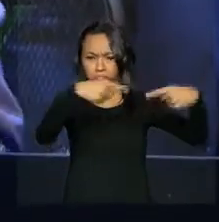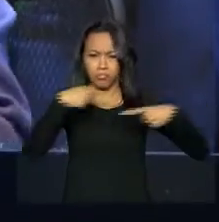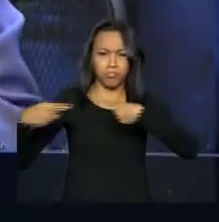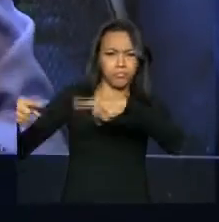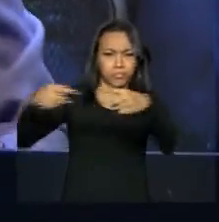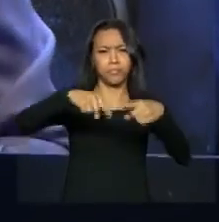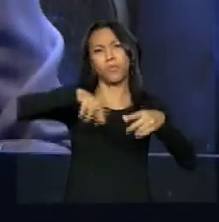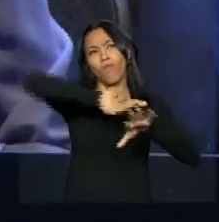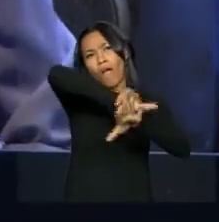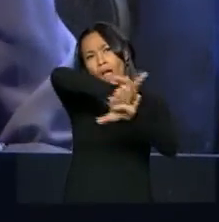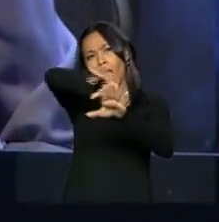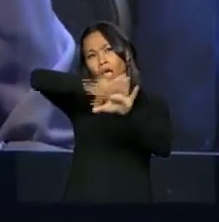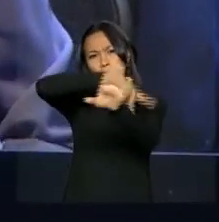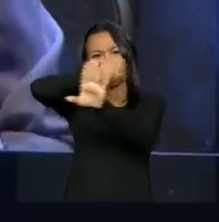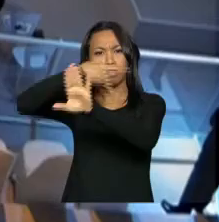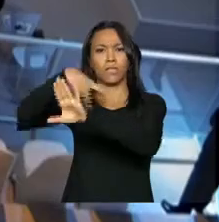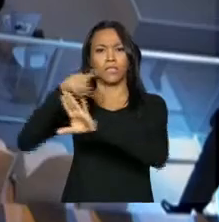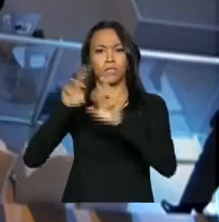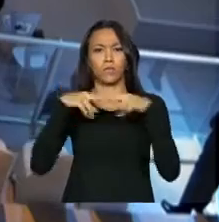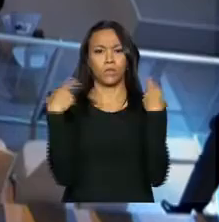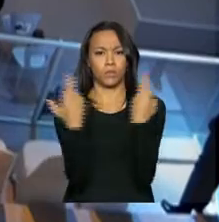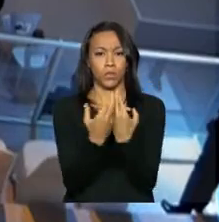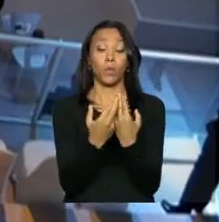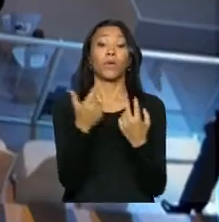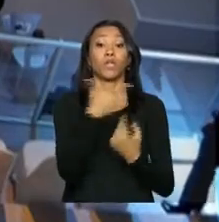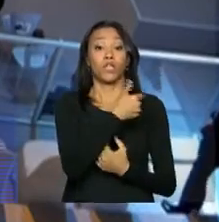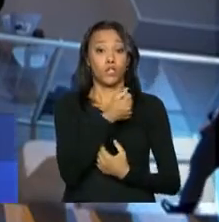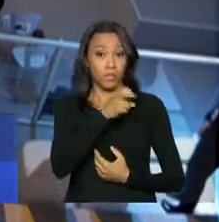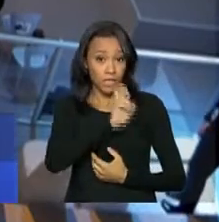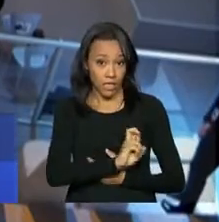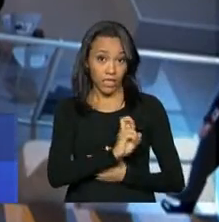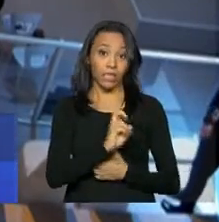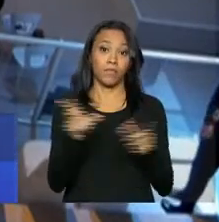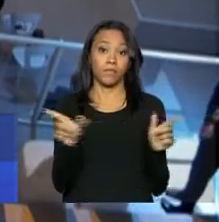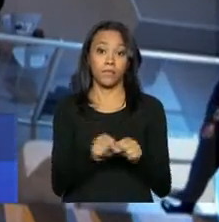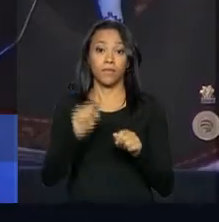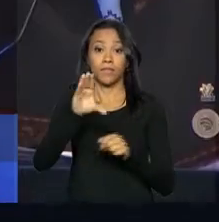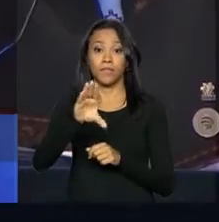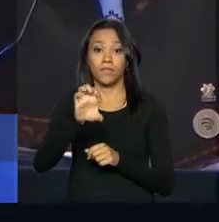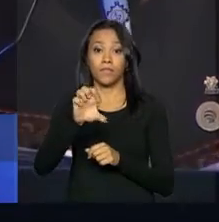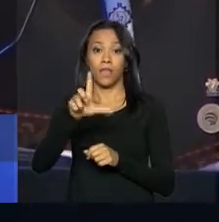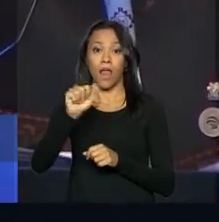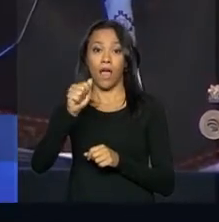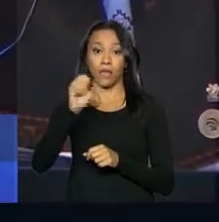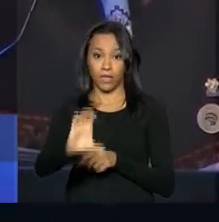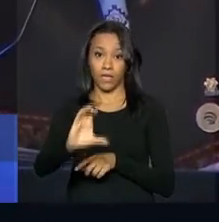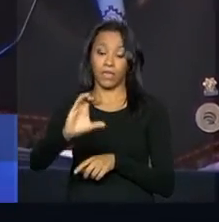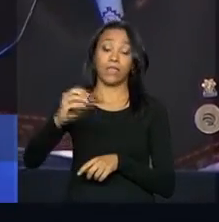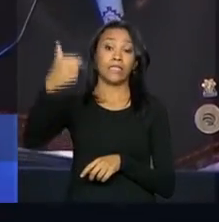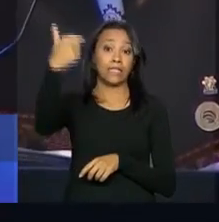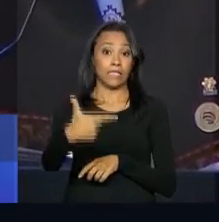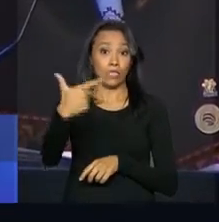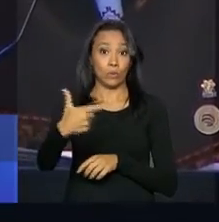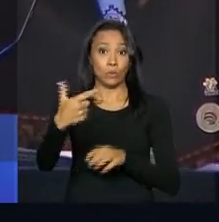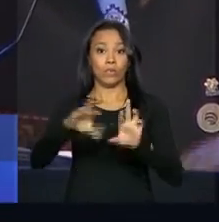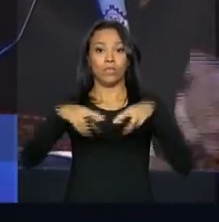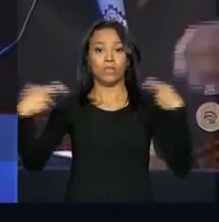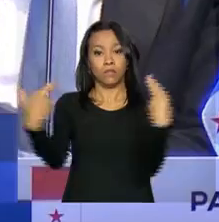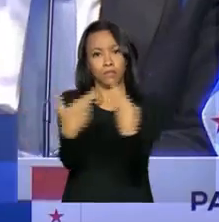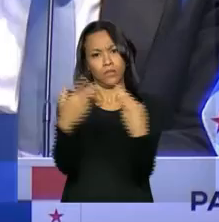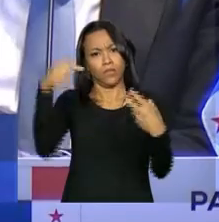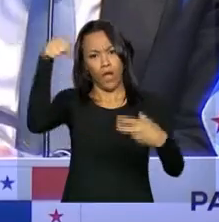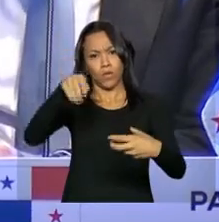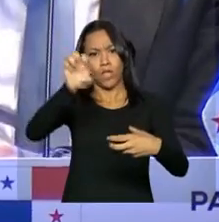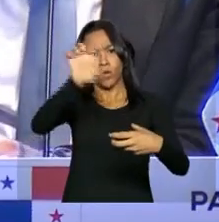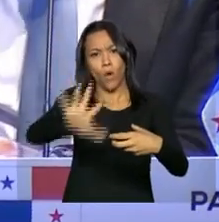com outros países regiões e blocos em 2015 a celac realizou a 2ª cúpula com a união europeia em que foram